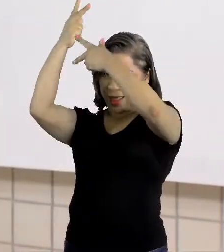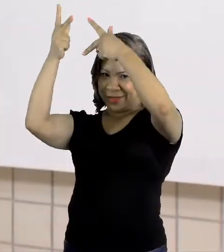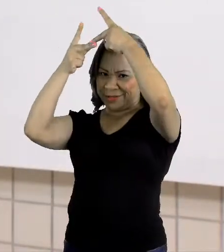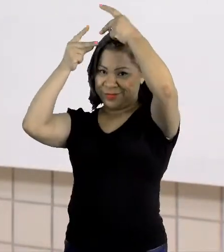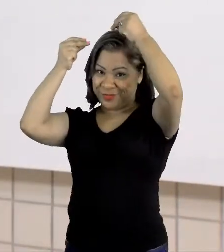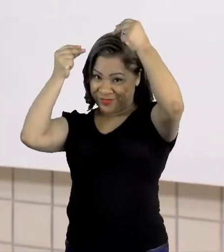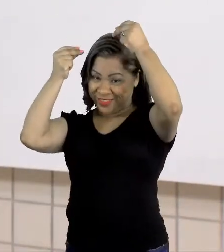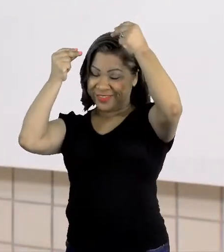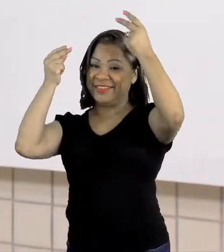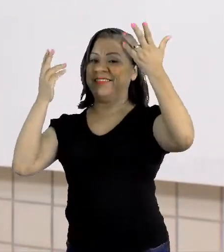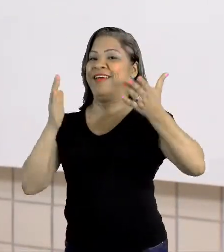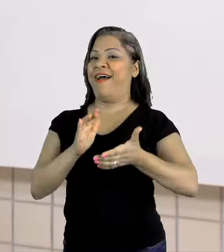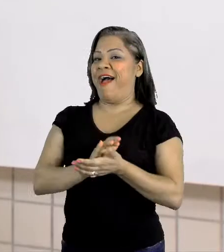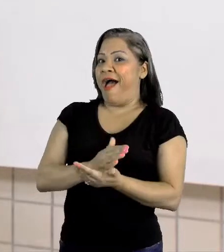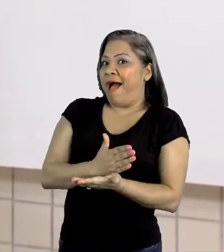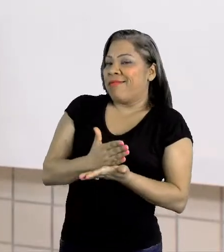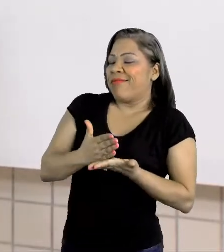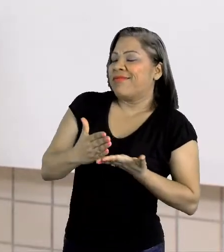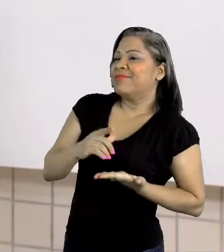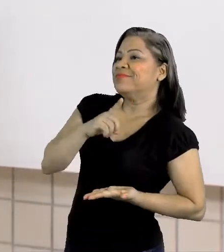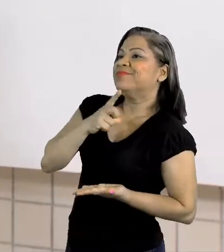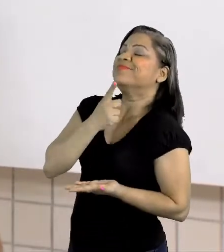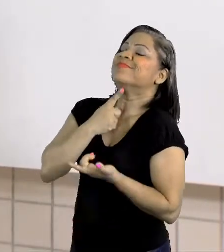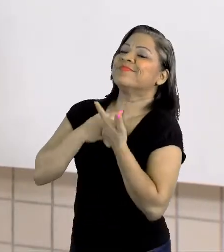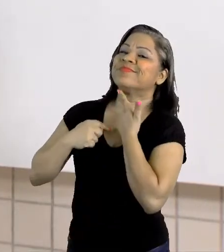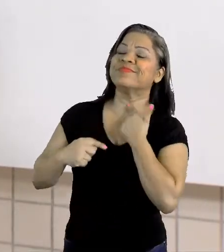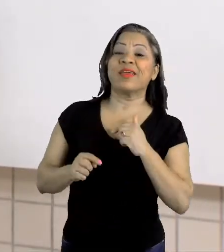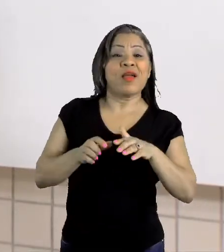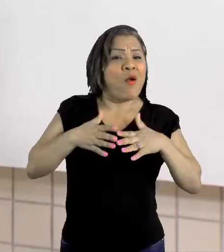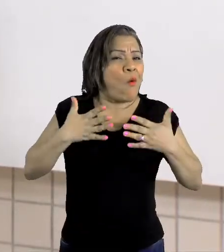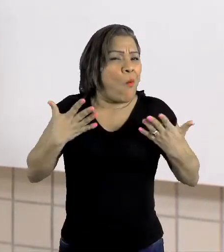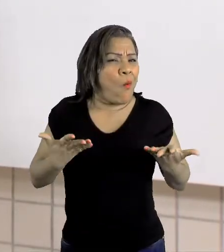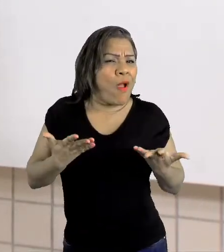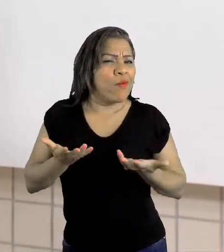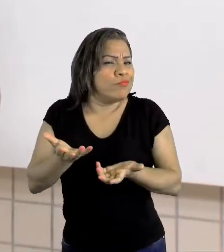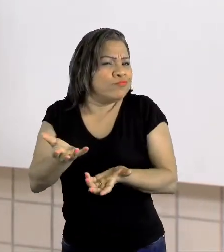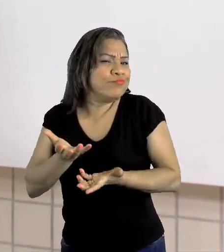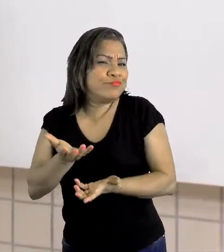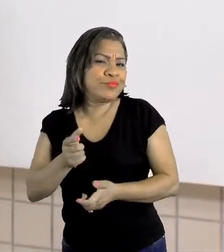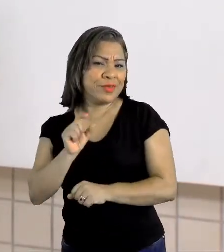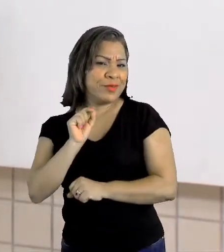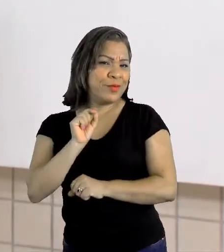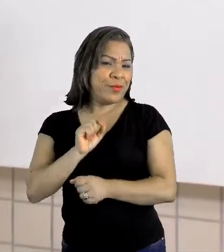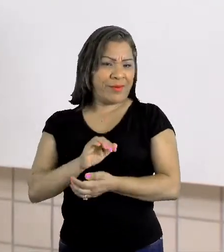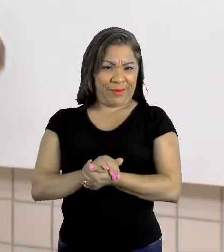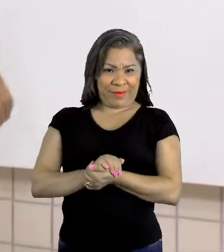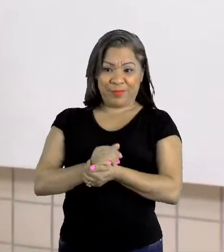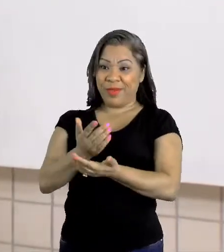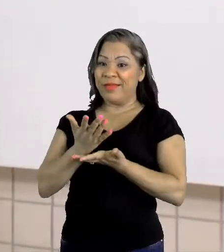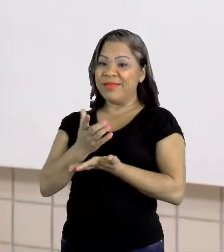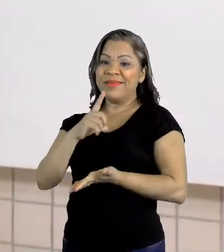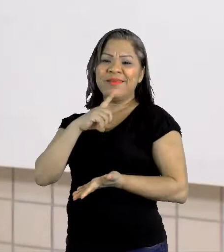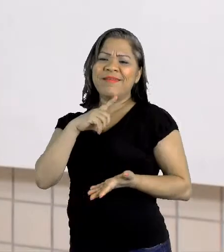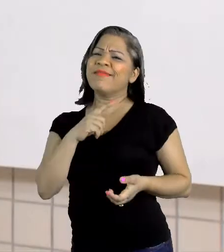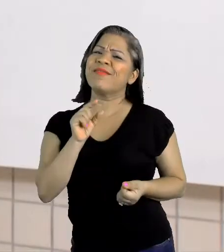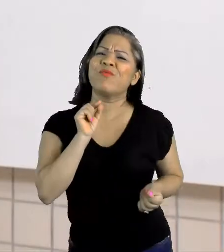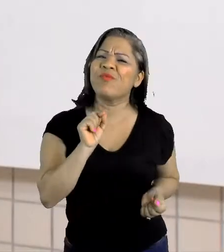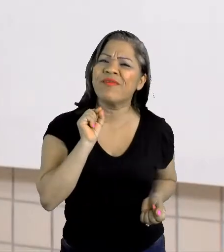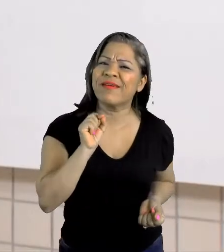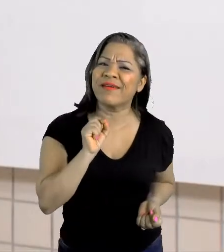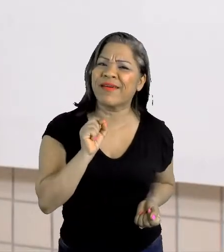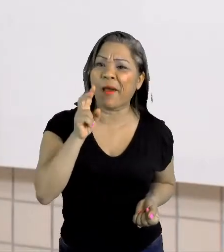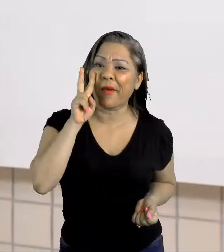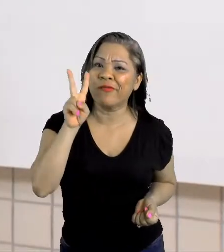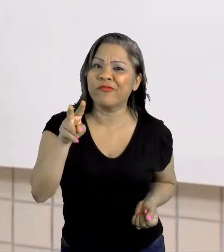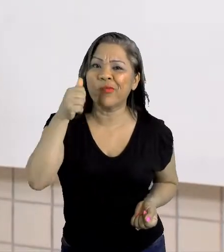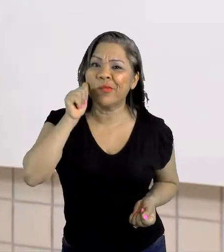ele passou a ter um desejo. Que desejo era esse? O que ele queria ter depois que ele viu essa menina linda ali?